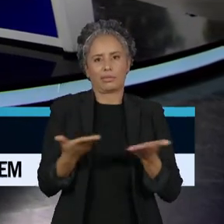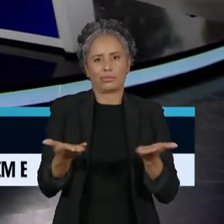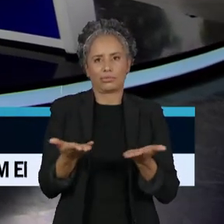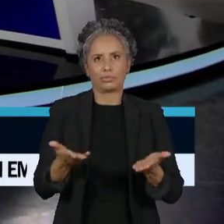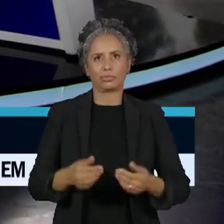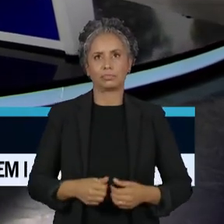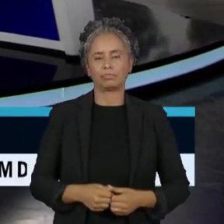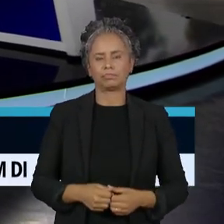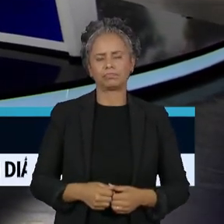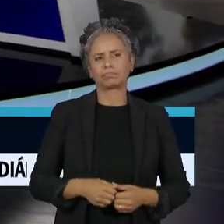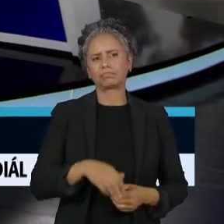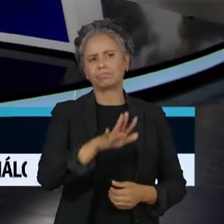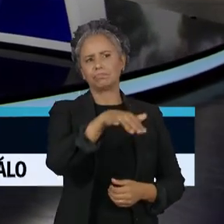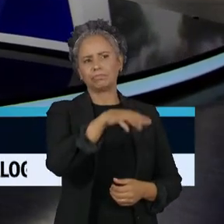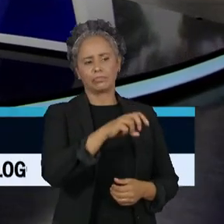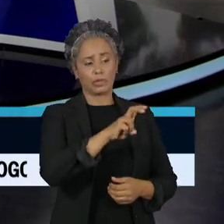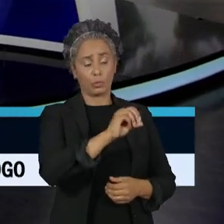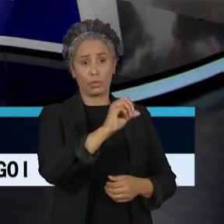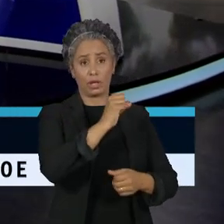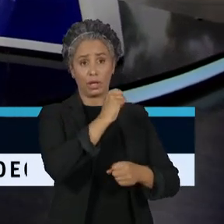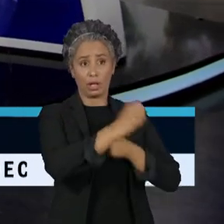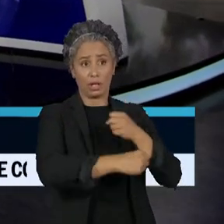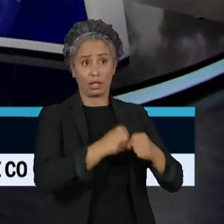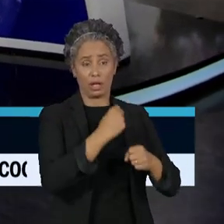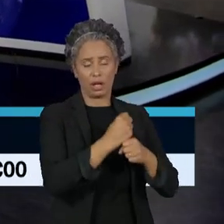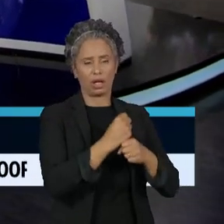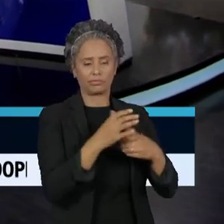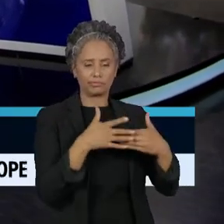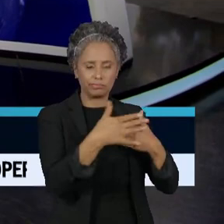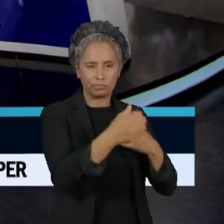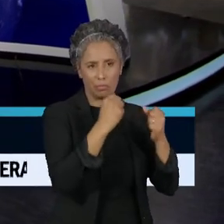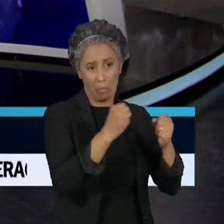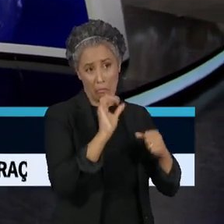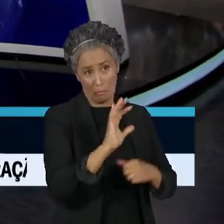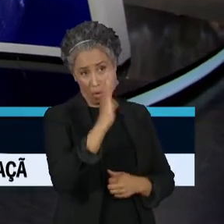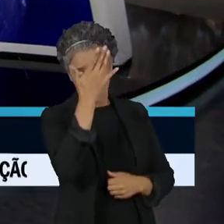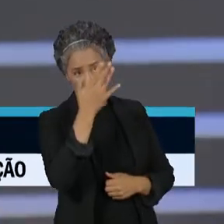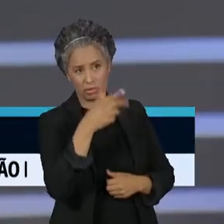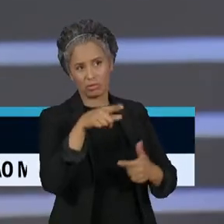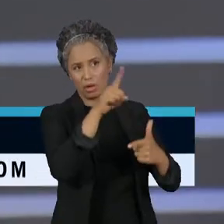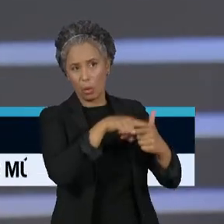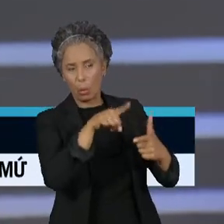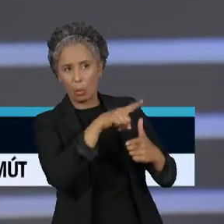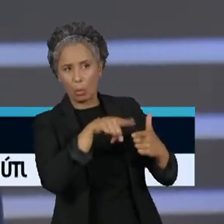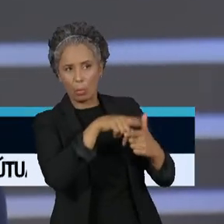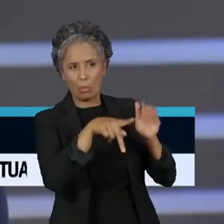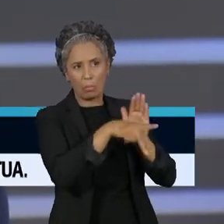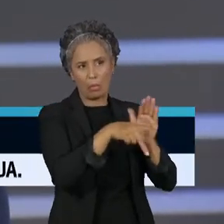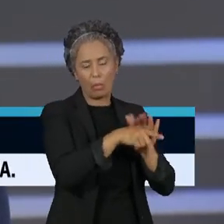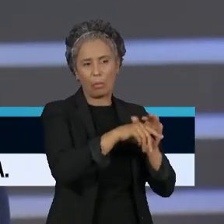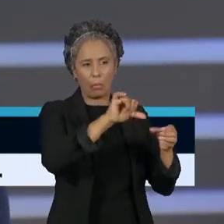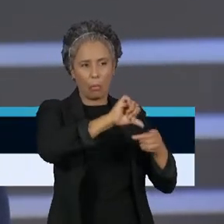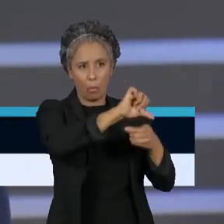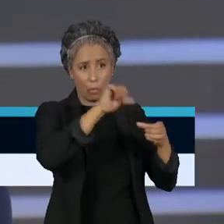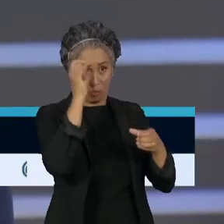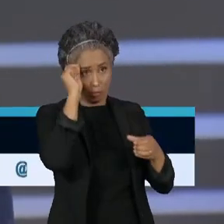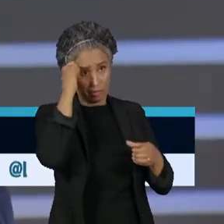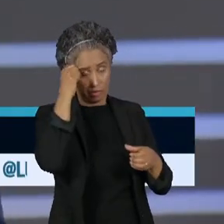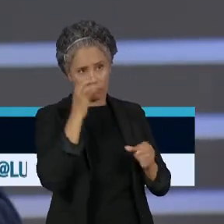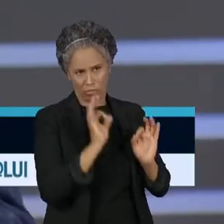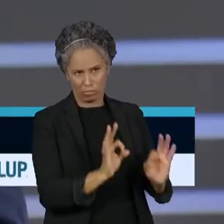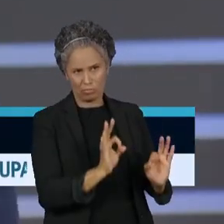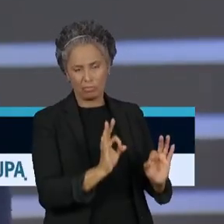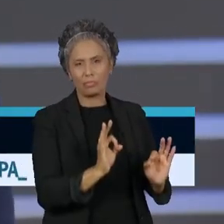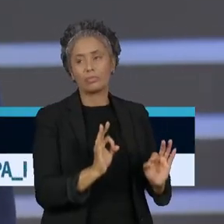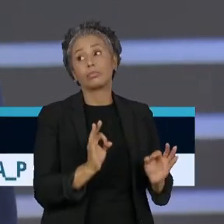Feldman, podemos ter, depois de 50 anos, um novo choque do petróleo? Não, eu acho que não, como houve em 73. Quer dizer, eu